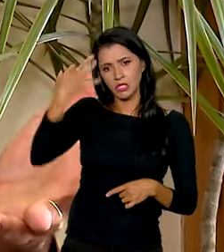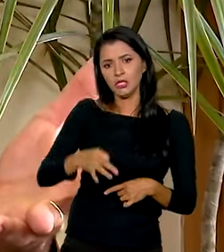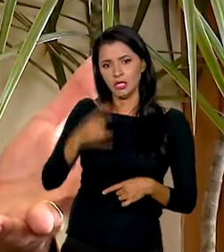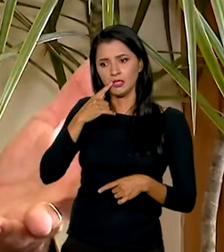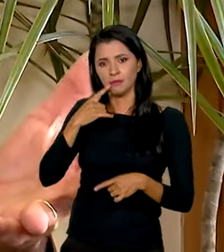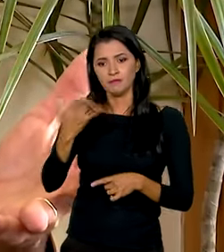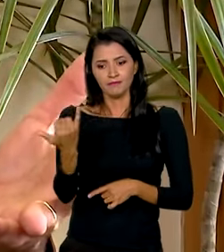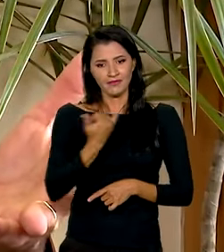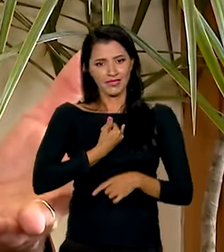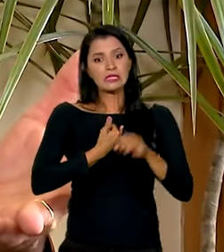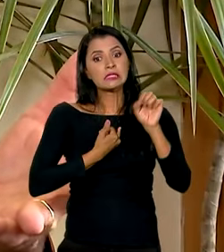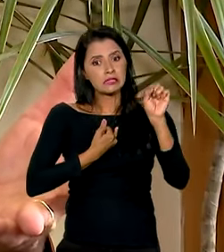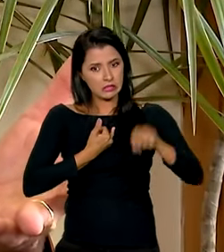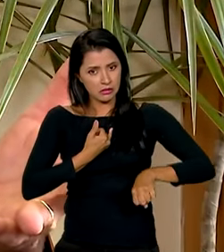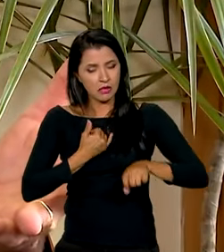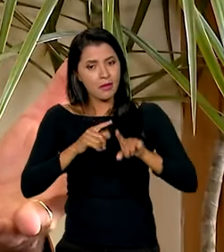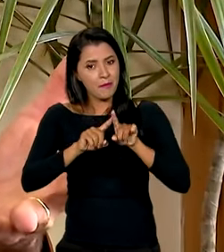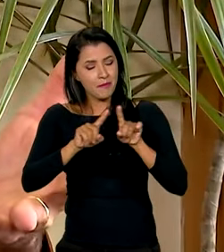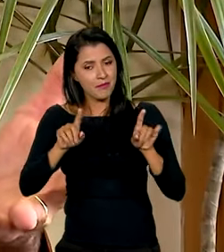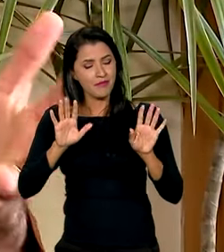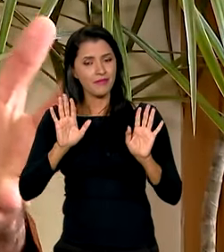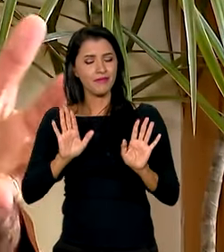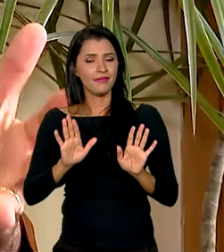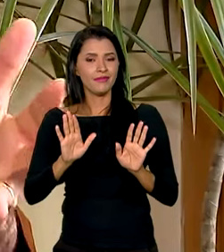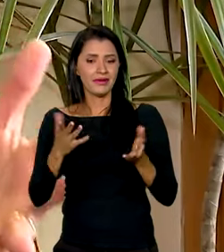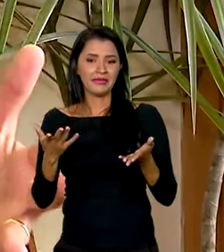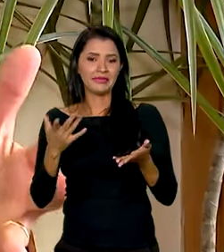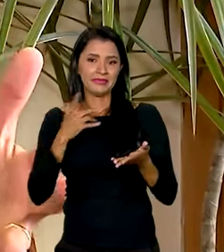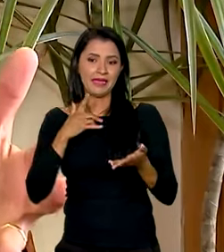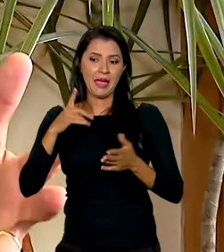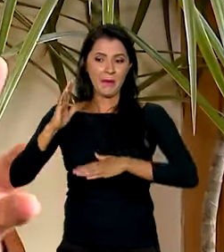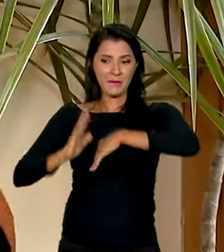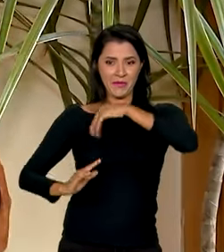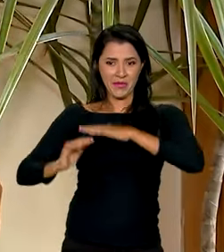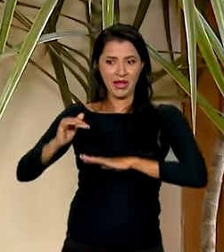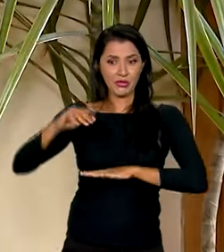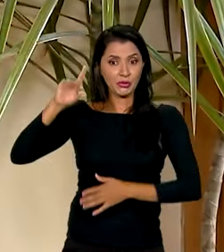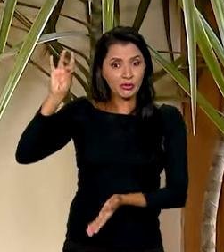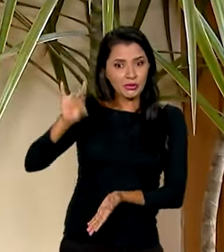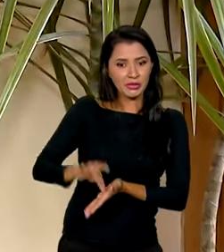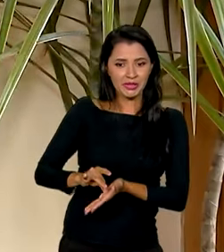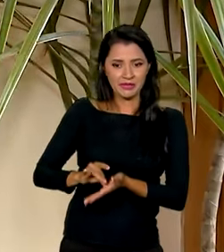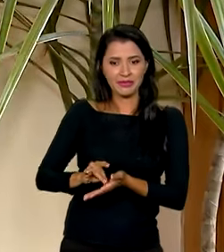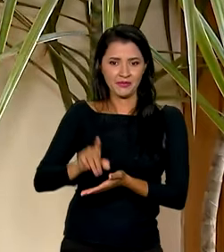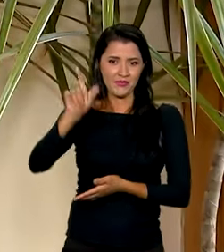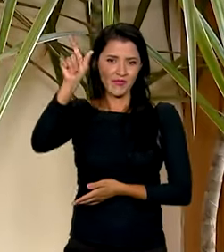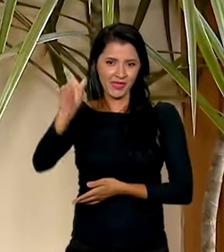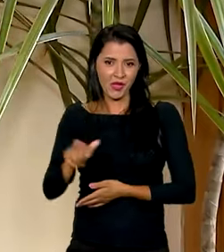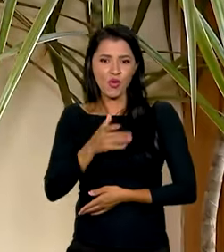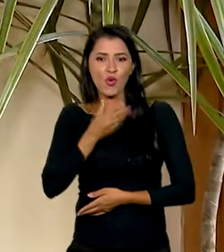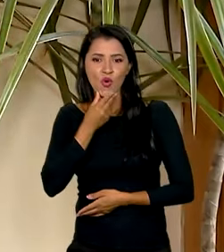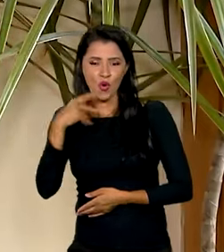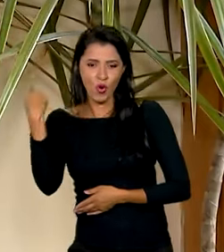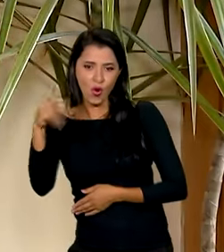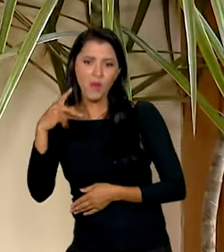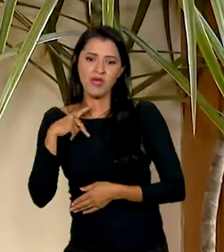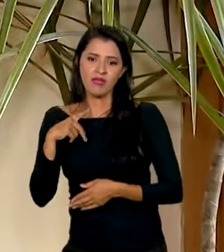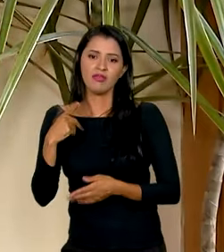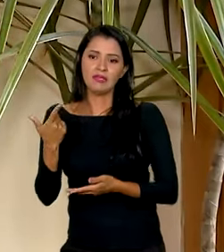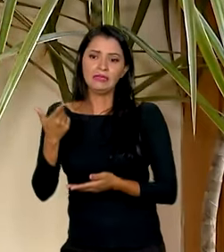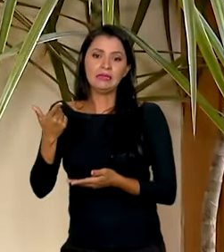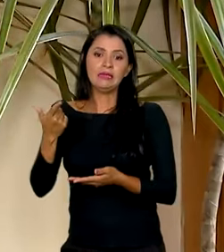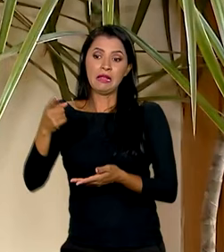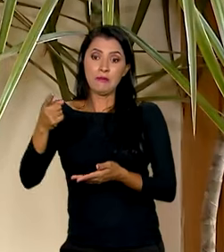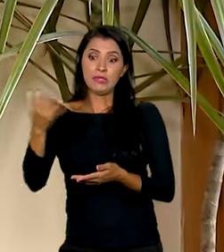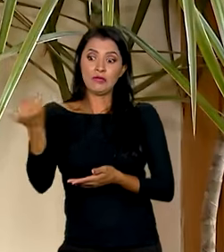de que receberemos. Sim. Mas, do ponto de vista prático, o rapaz da imigração, do balcão da imigração, precisa